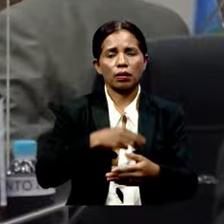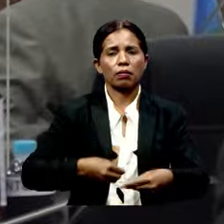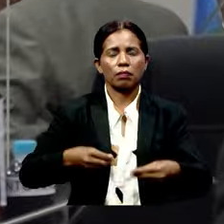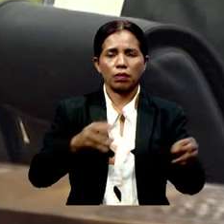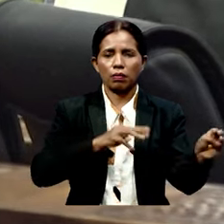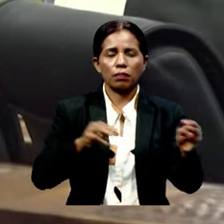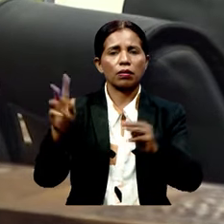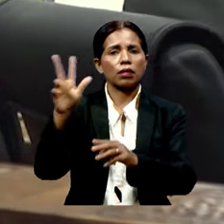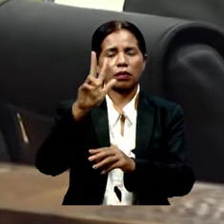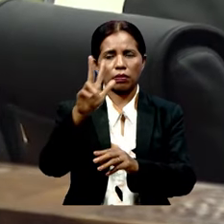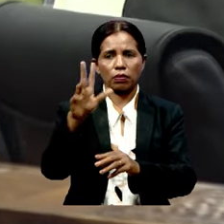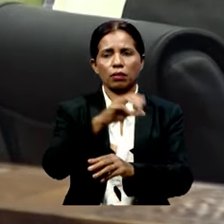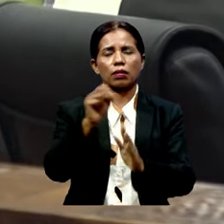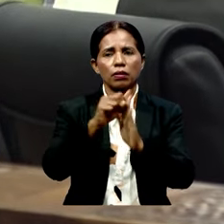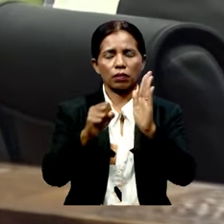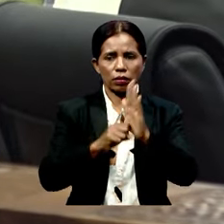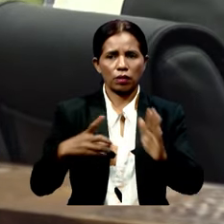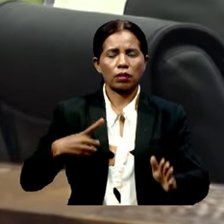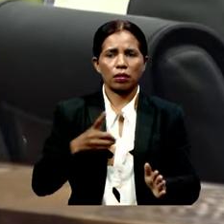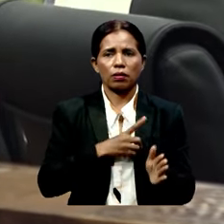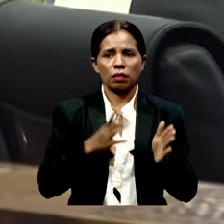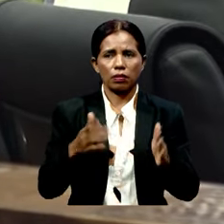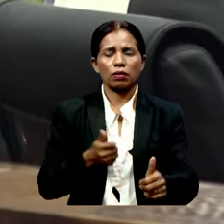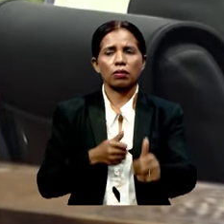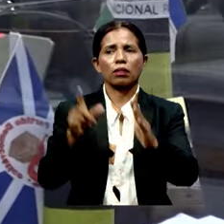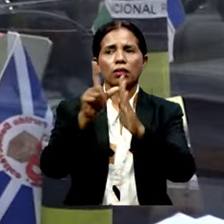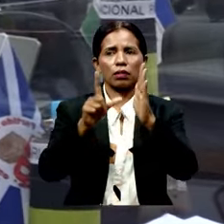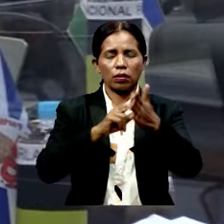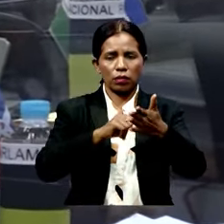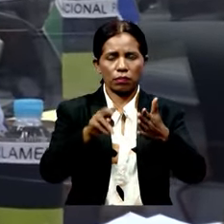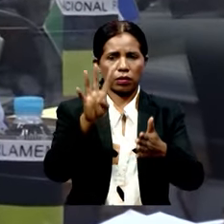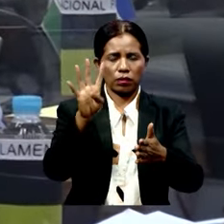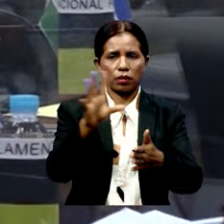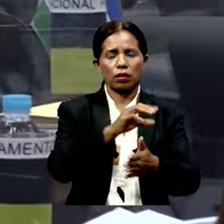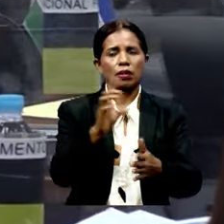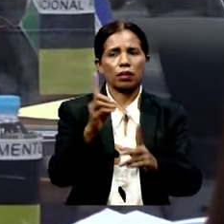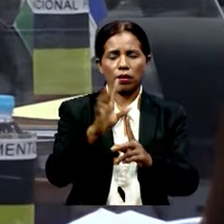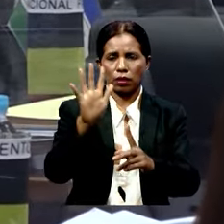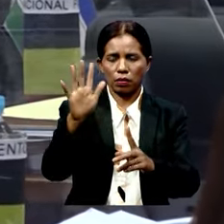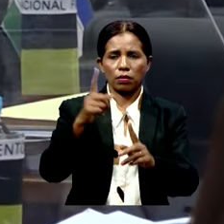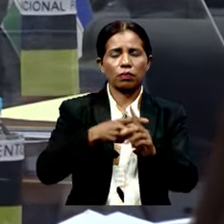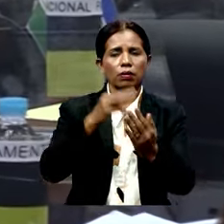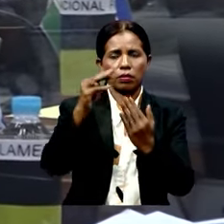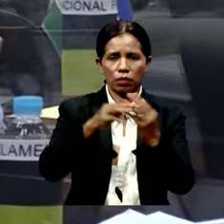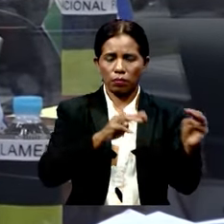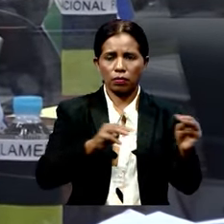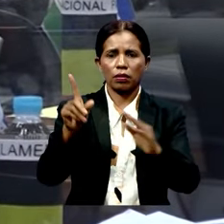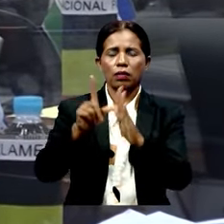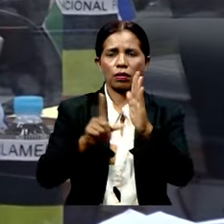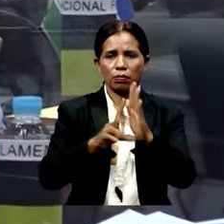alteração da toluk ba estatuto deputado tuir lei número 5/8, loron 5 fulan maio, nebe altera ba lei